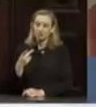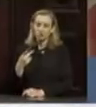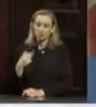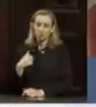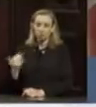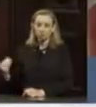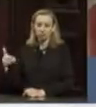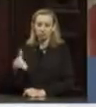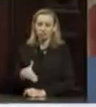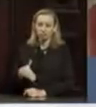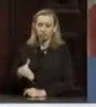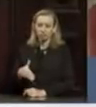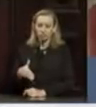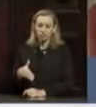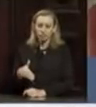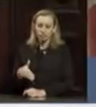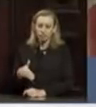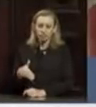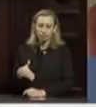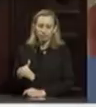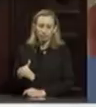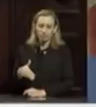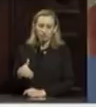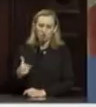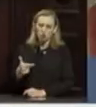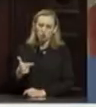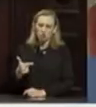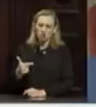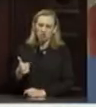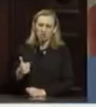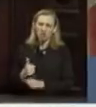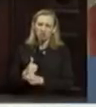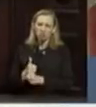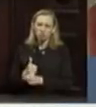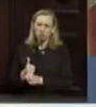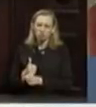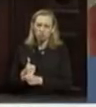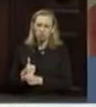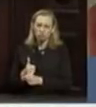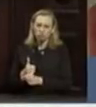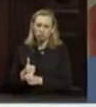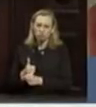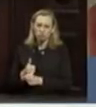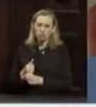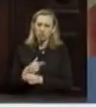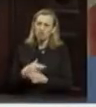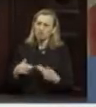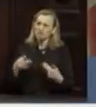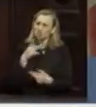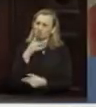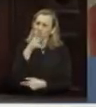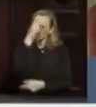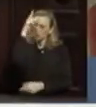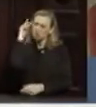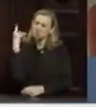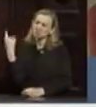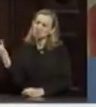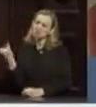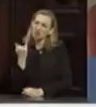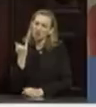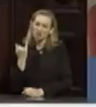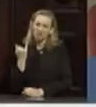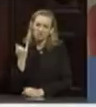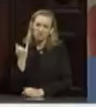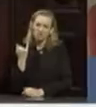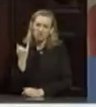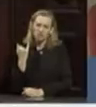aqui, há exatos 12 anos, muita gente dizia, eu era o único deputado do PSOL na época, muita gente dizia, olha,